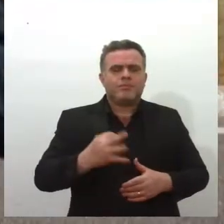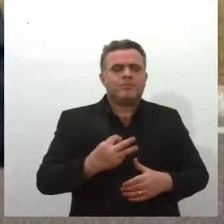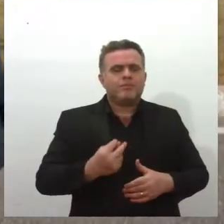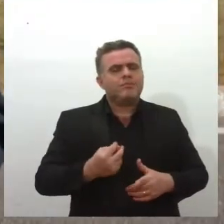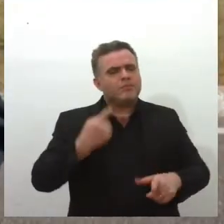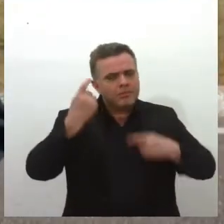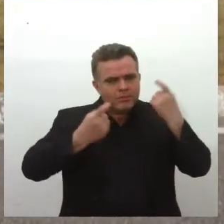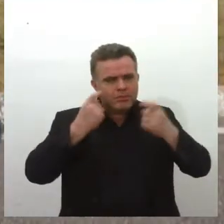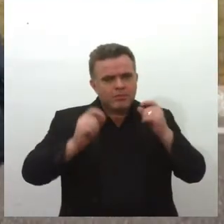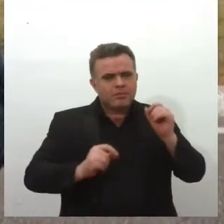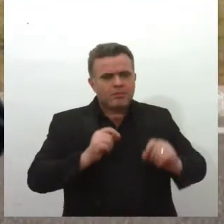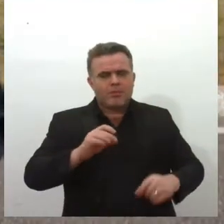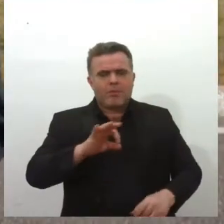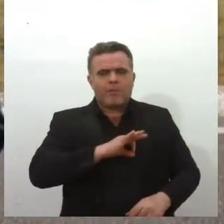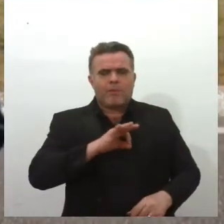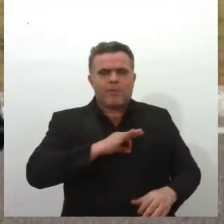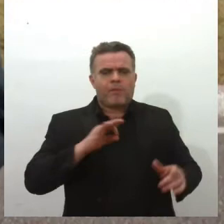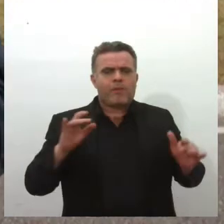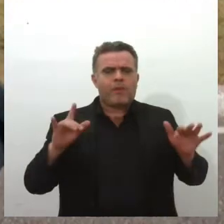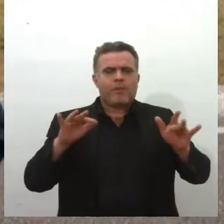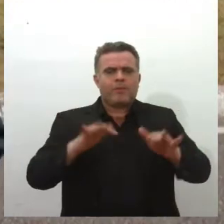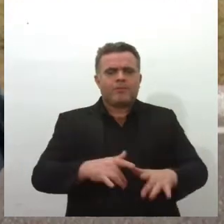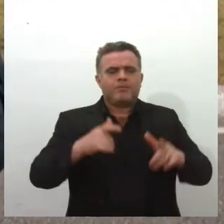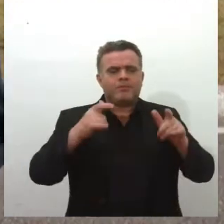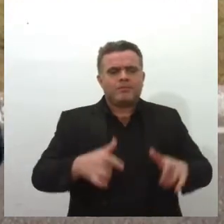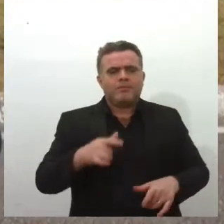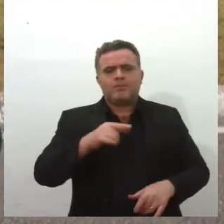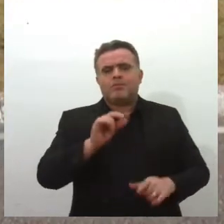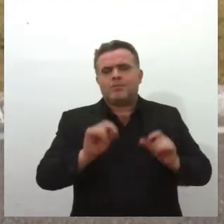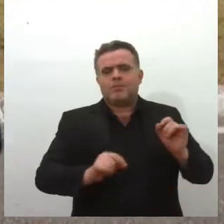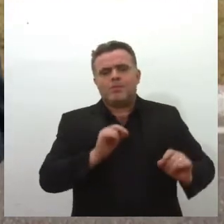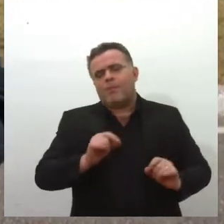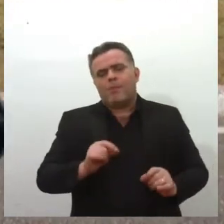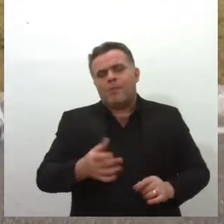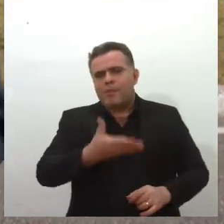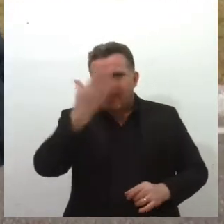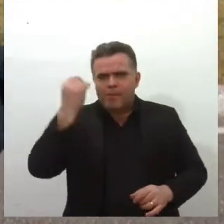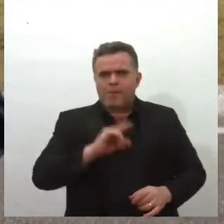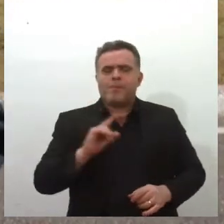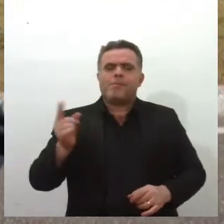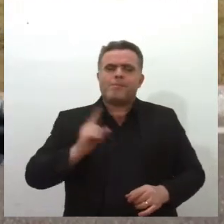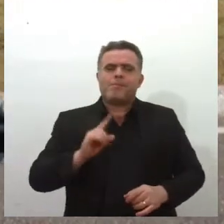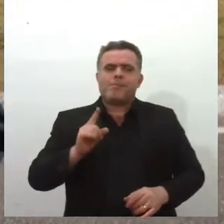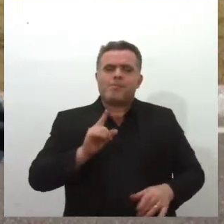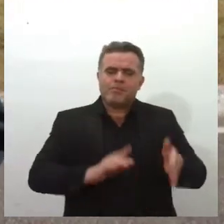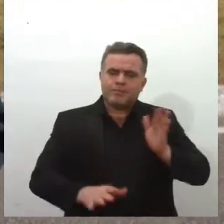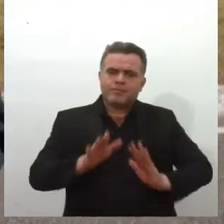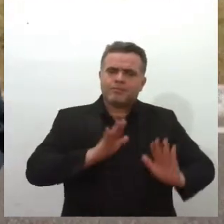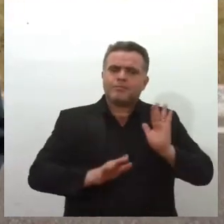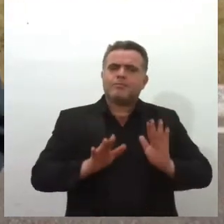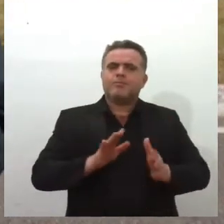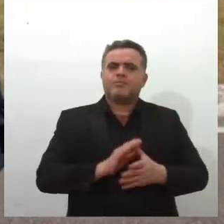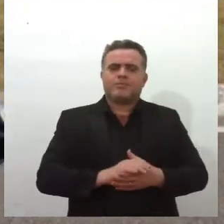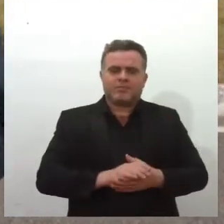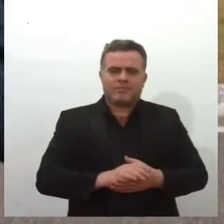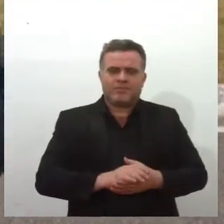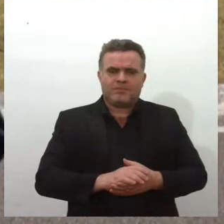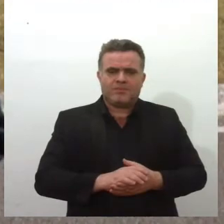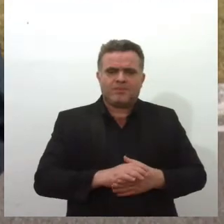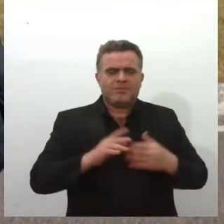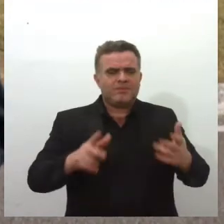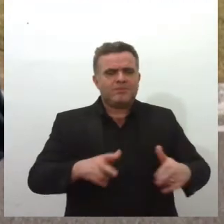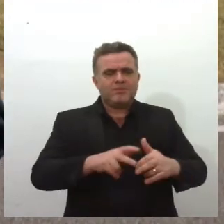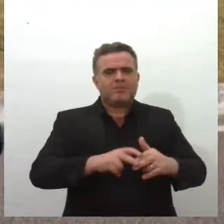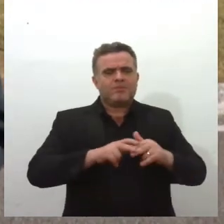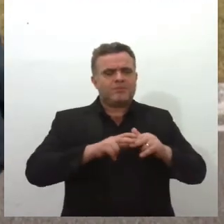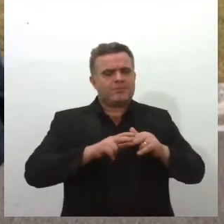em colocar o policiamento naquela região para quê? Para trazer tranquilidade e fluidez para aqueles peregrinos que vão até a cidade de Nossa Senhora Aparecida. Então a Polícia